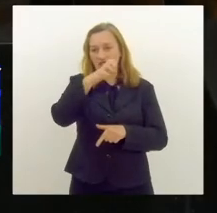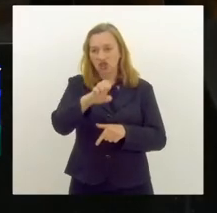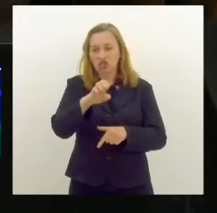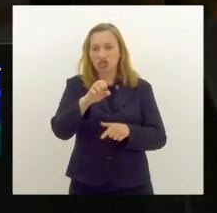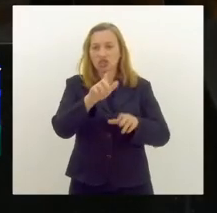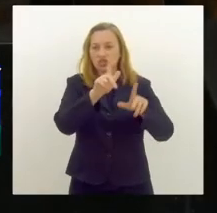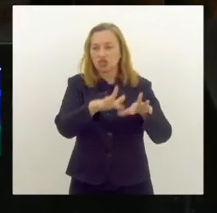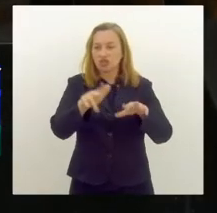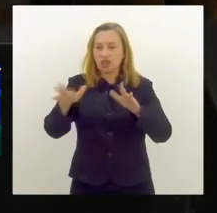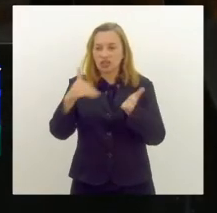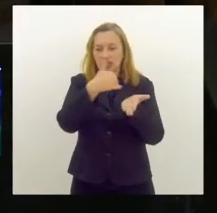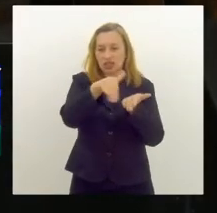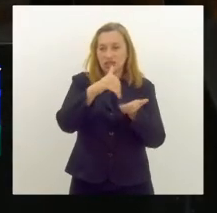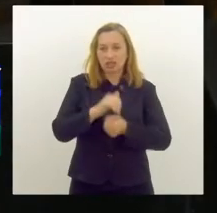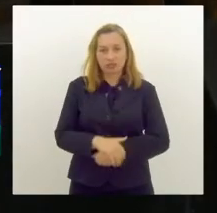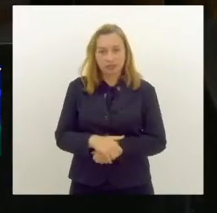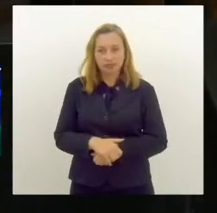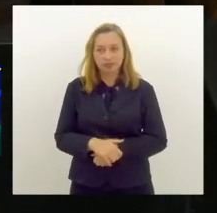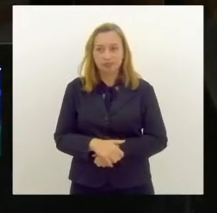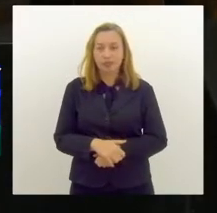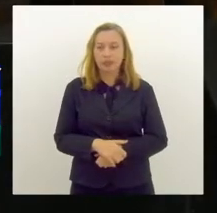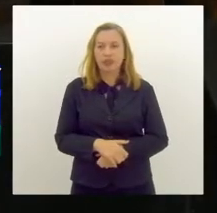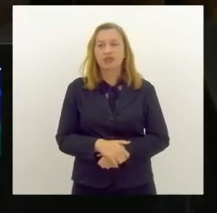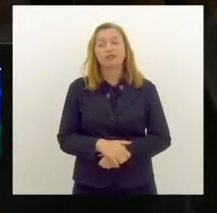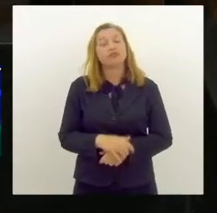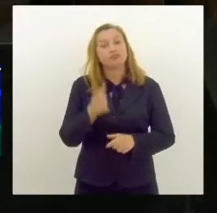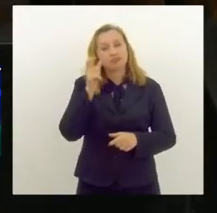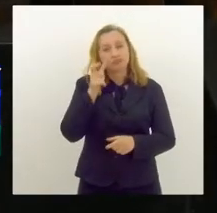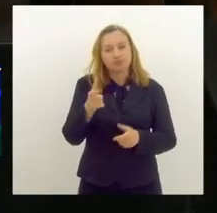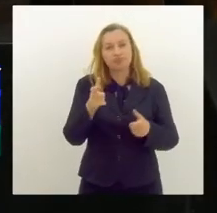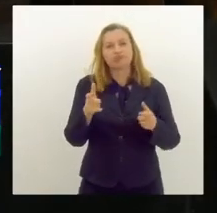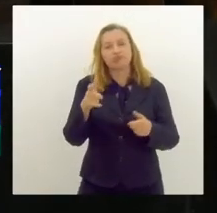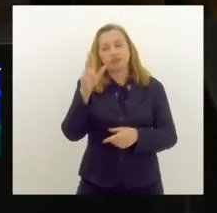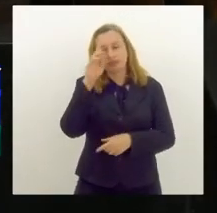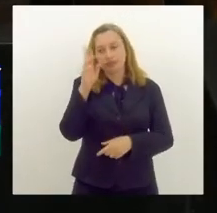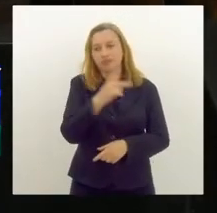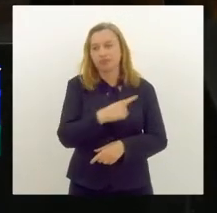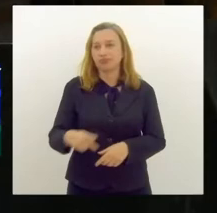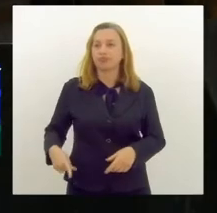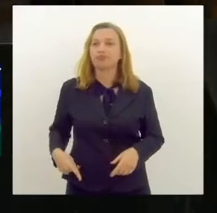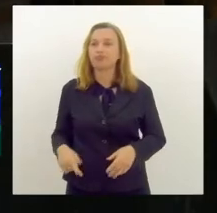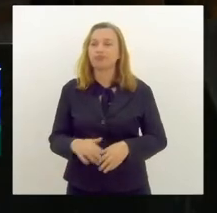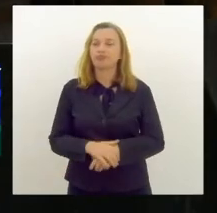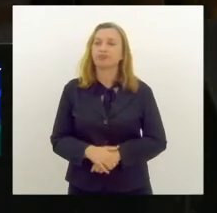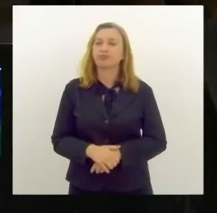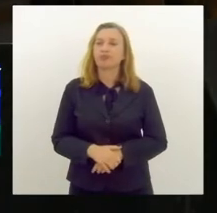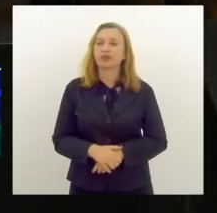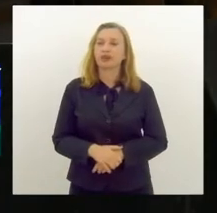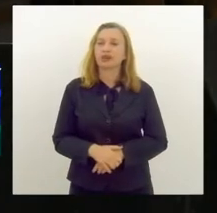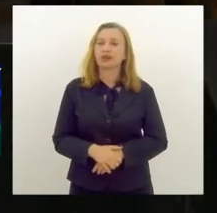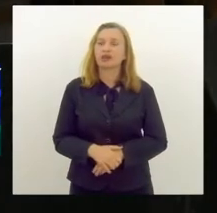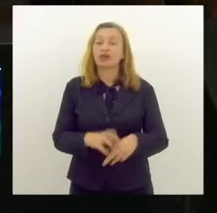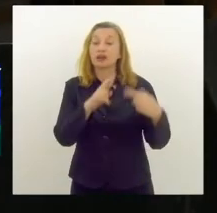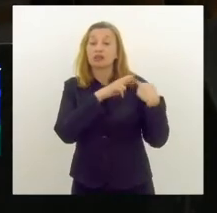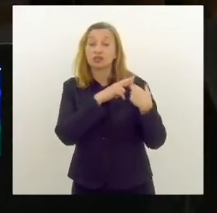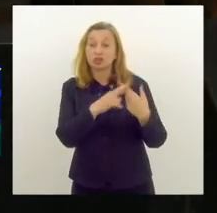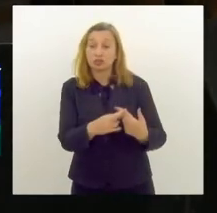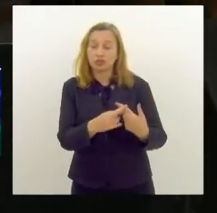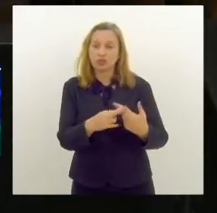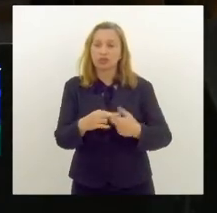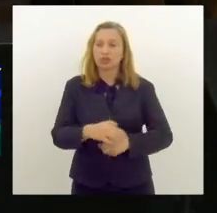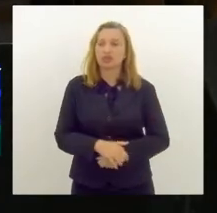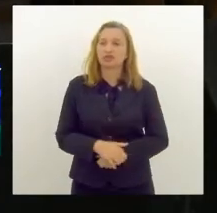diferentes secretarias. E me chama a atenção, senhora presidenta, que a